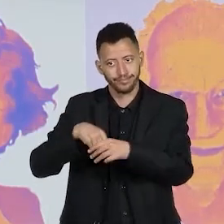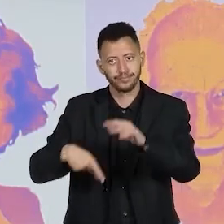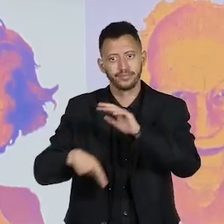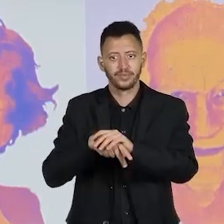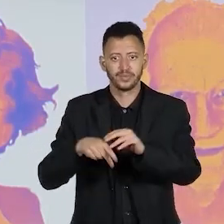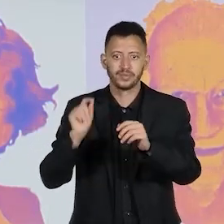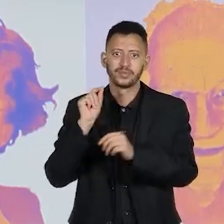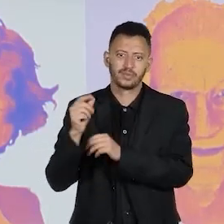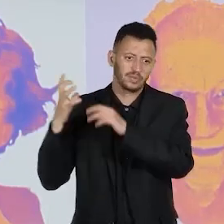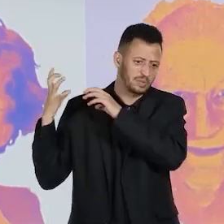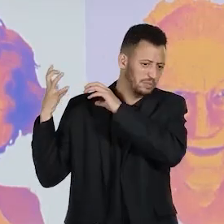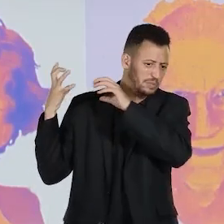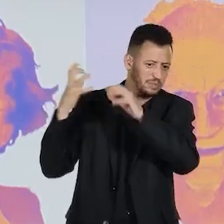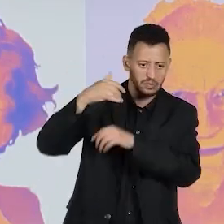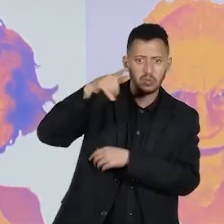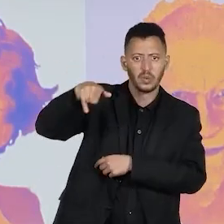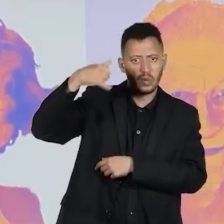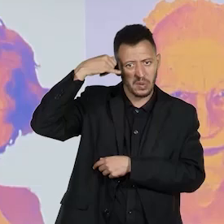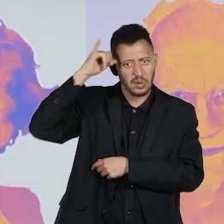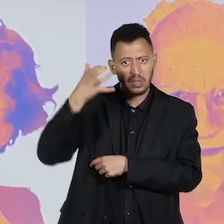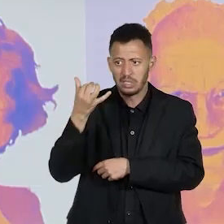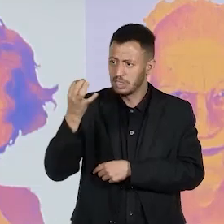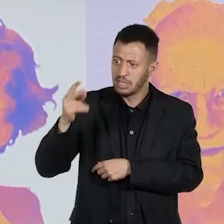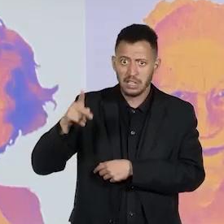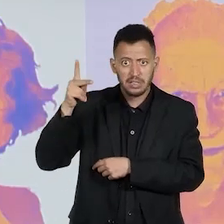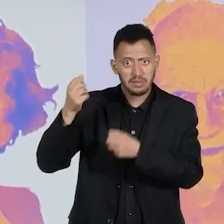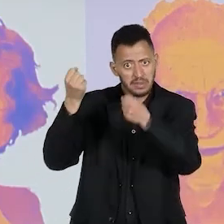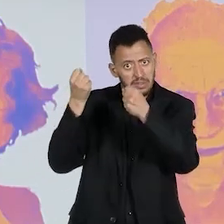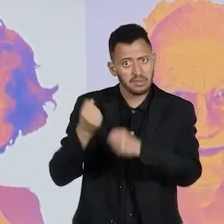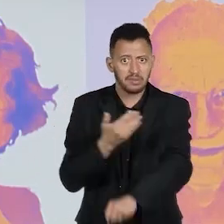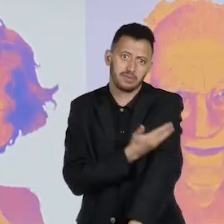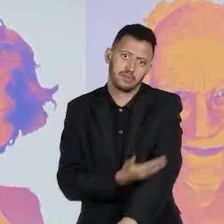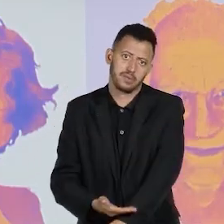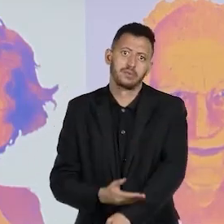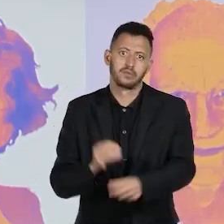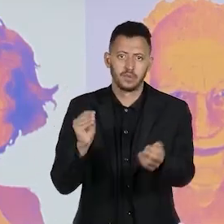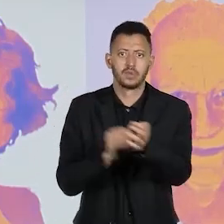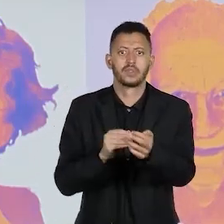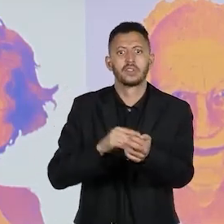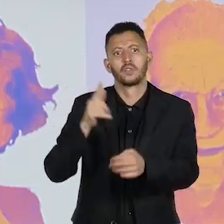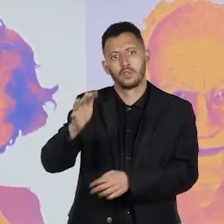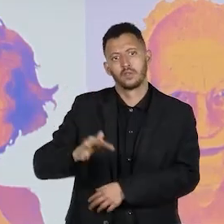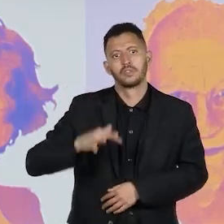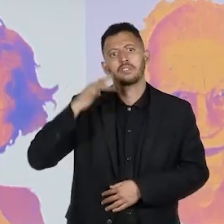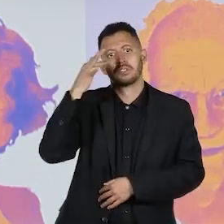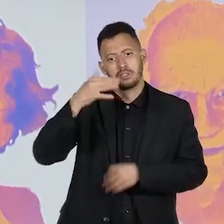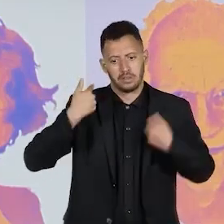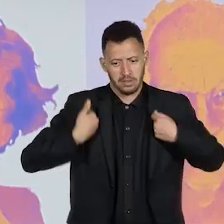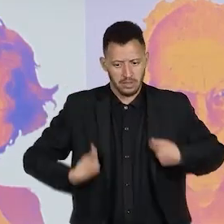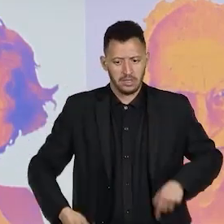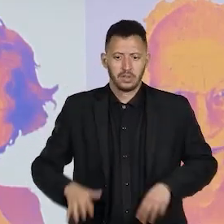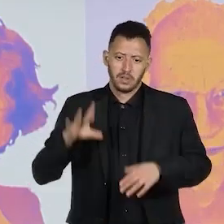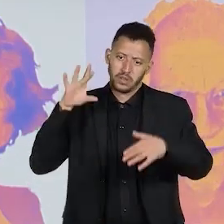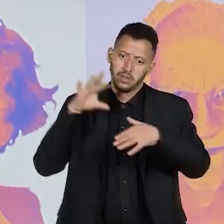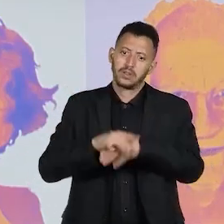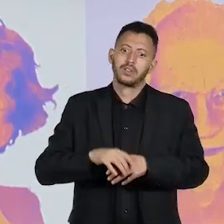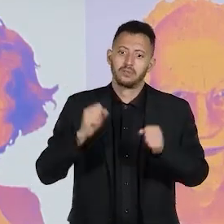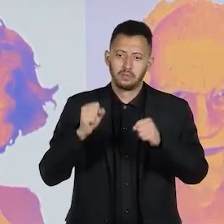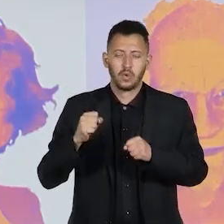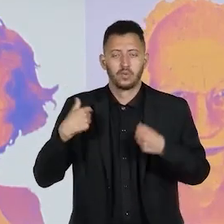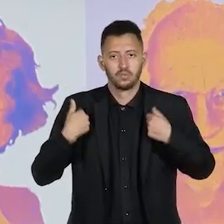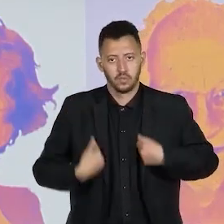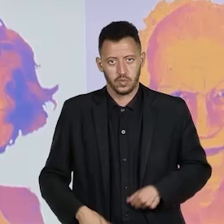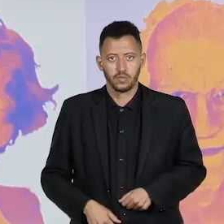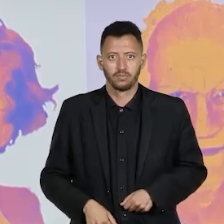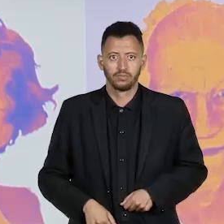permitir que eles movimentassem sobre os ombros peças bovinas com mais de 60 quilos. Uma prática que pode causar dores na região cervical